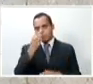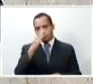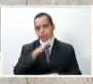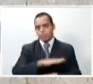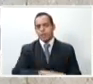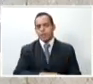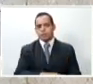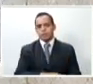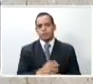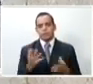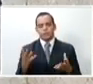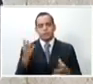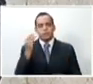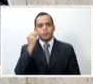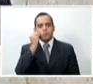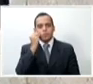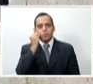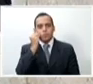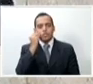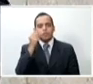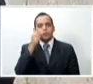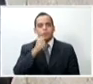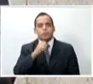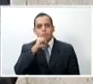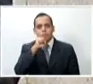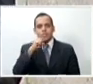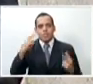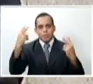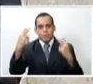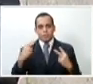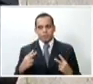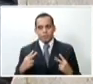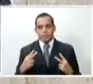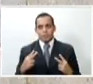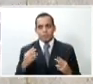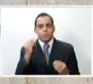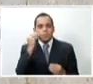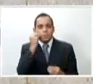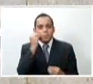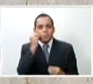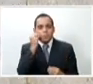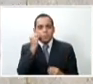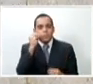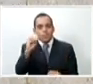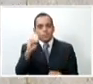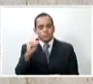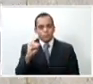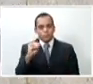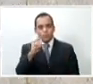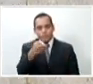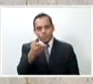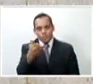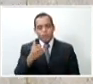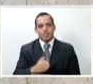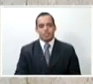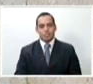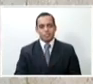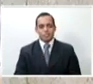mandar um beijo especial para minha mãe, que eu sei que está assistindo, que ela é telespectadora assídua, dona Eleusa. Um beijo para a